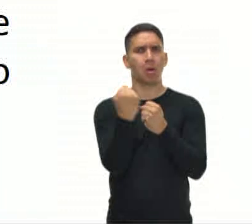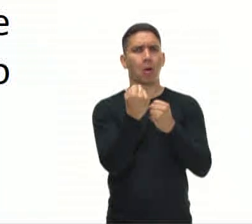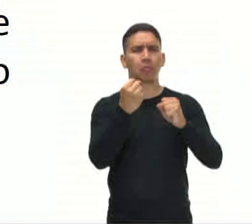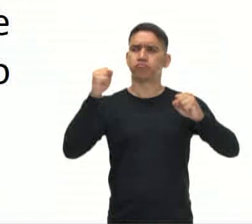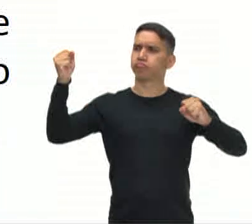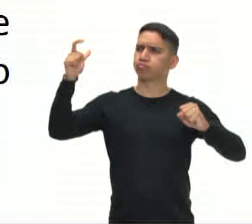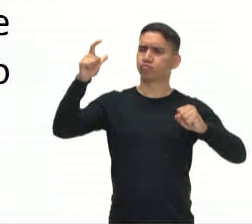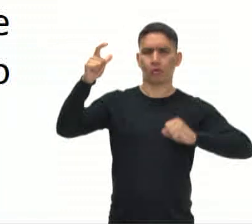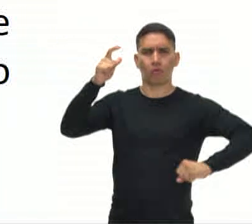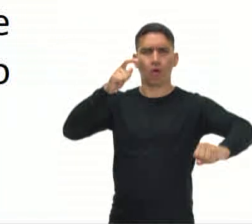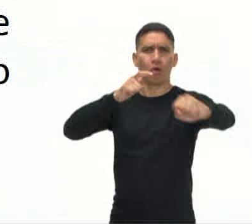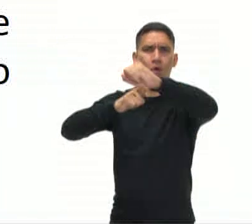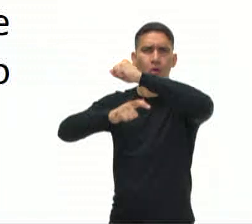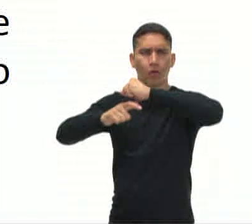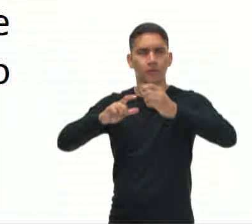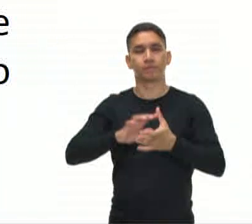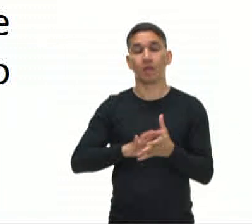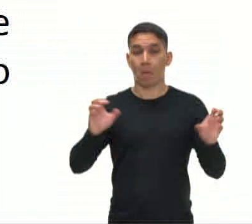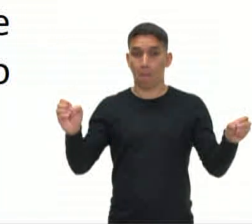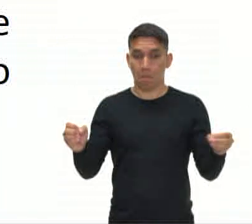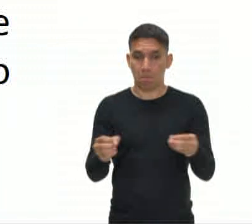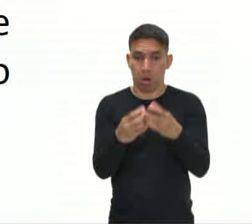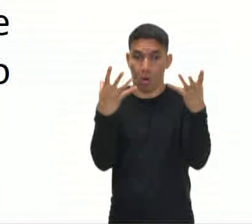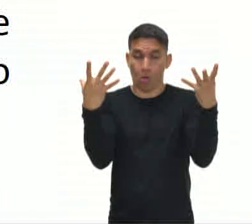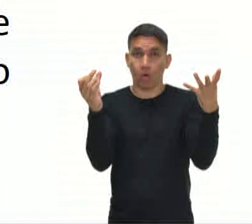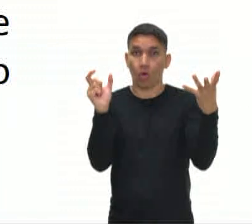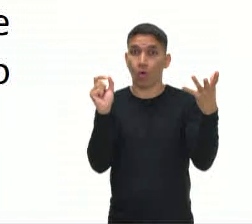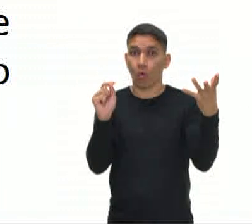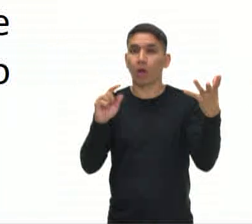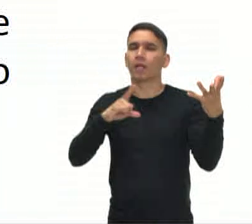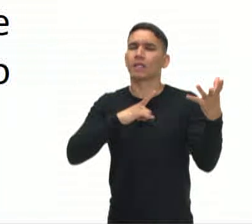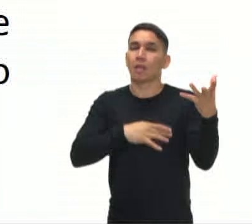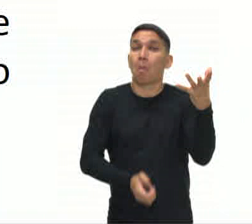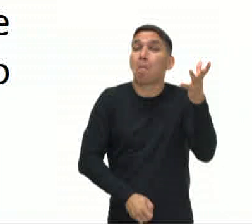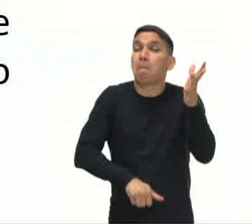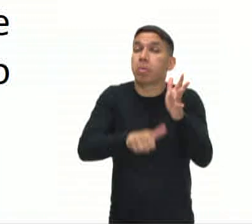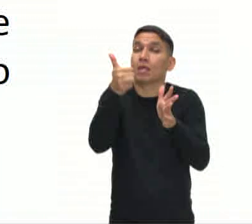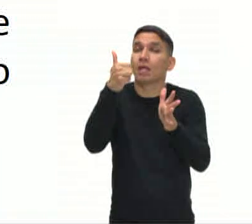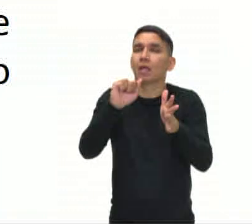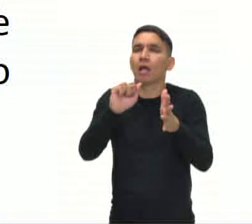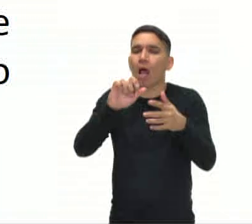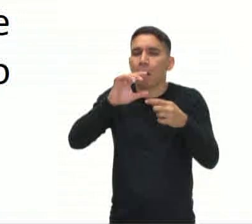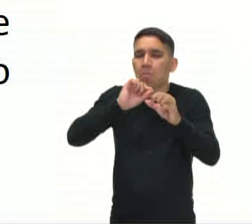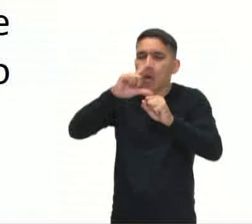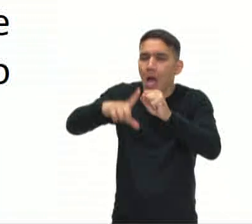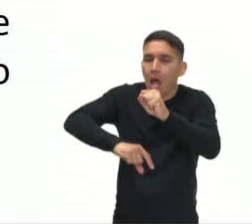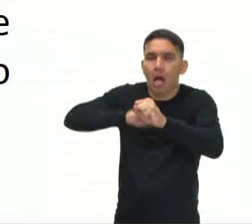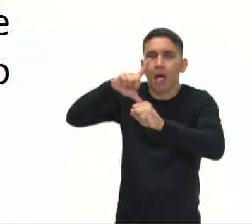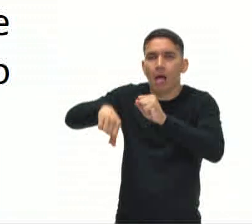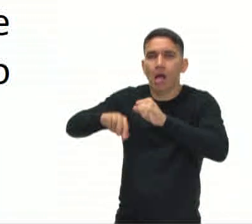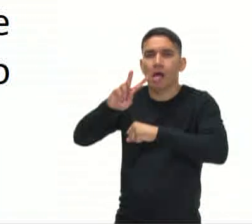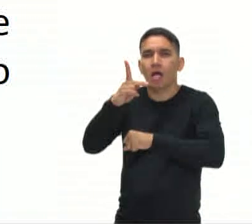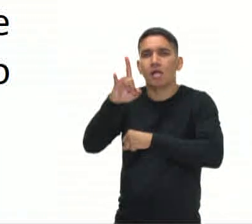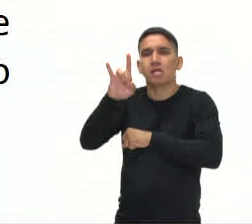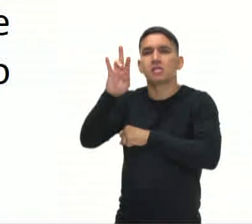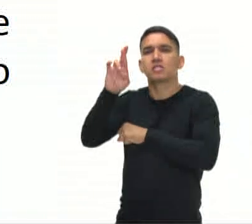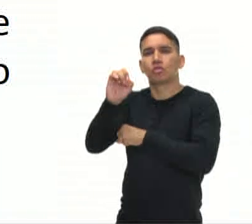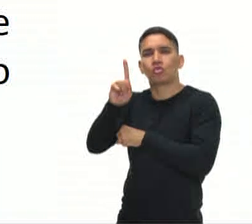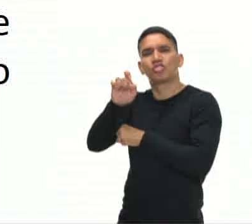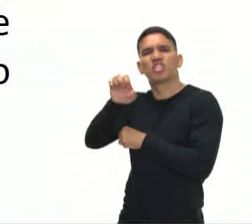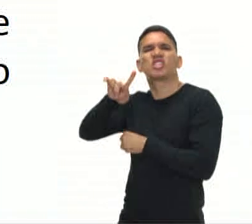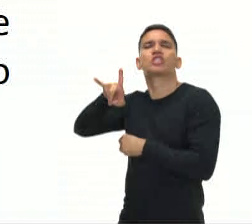A explosão do Big Bang originou os primeiros átomos de hidrogênio. Após milhões de anos, nuvens de hidrogênio e